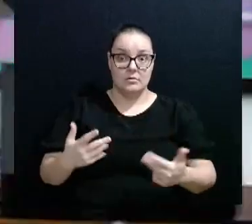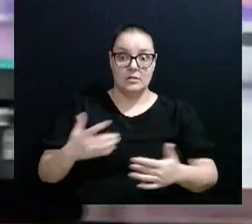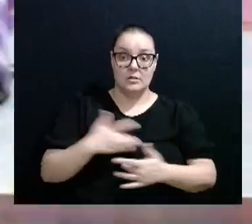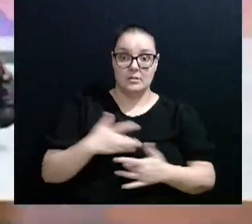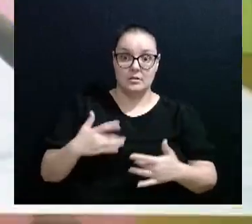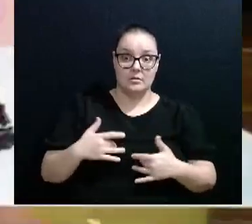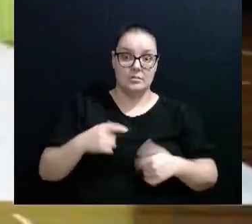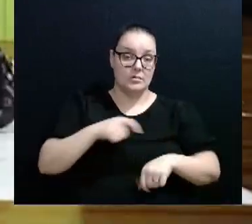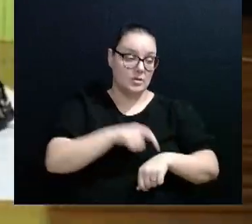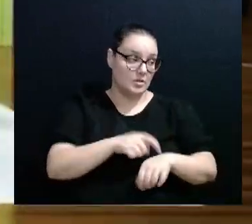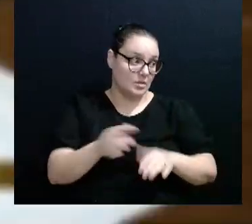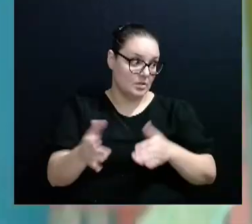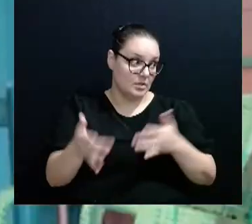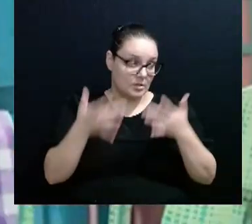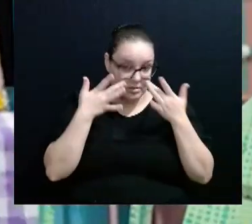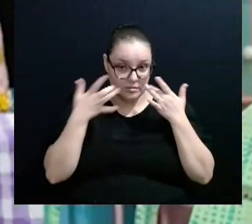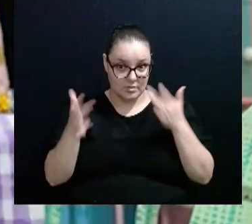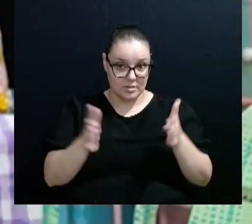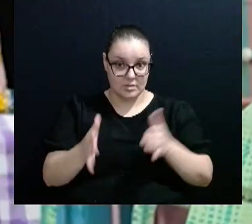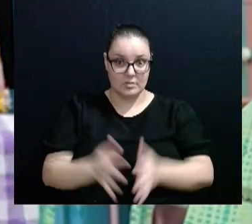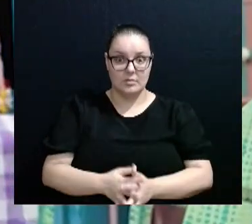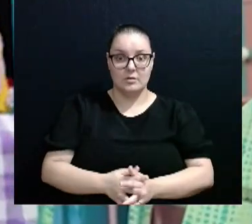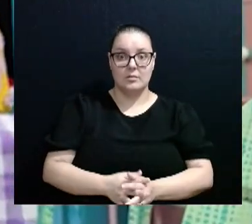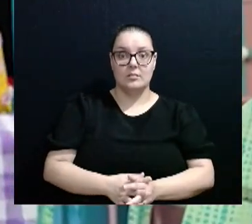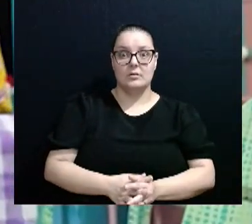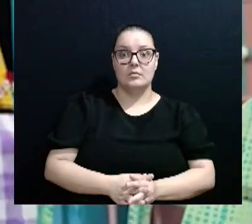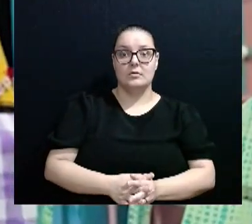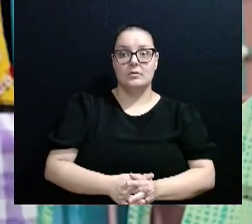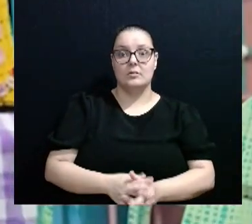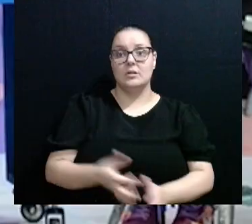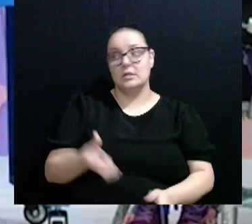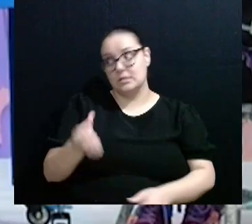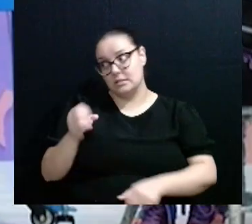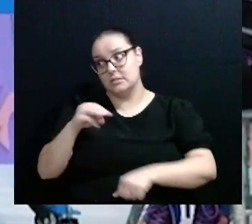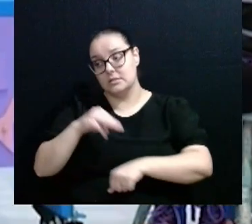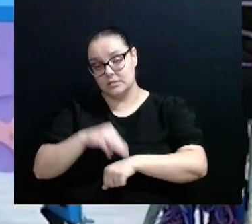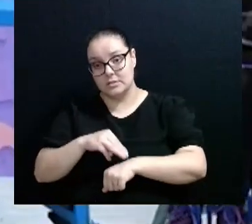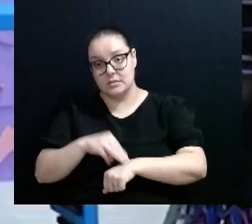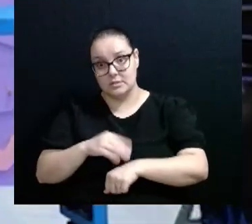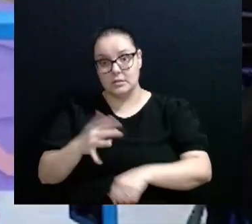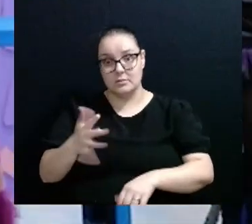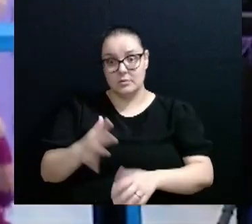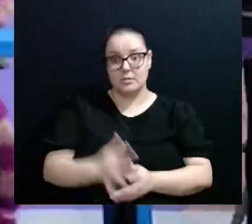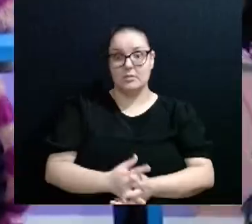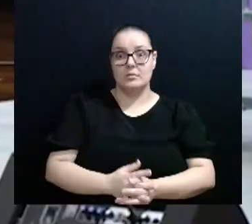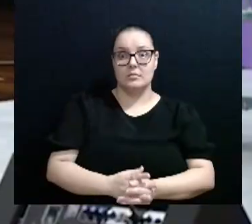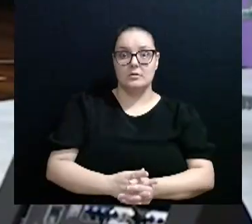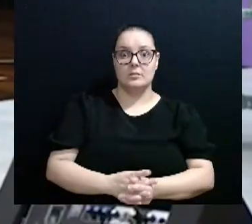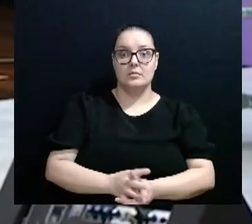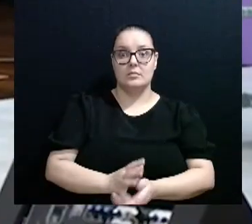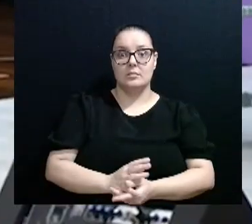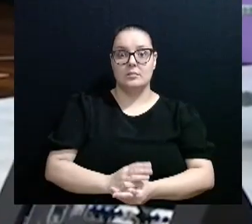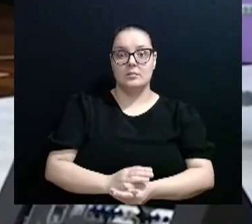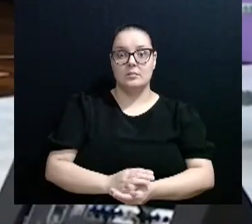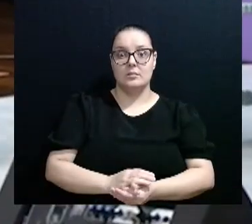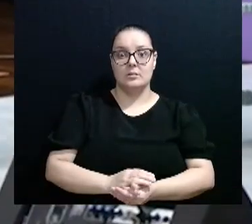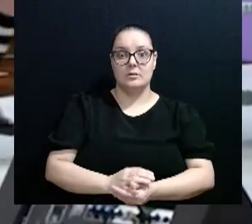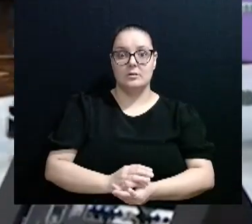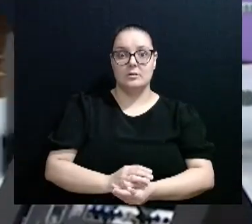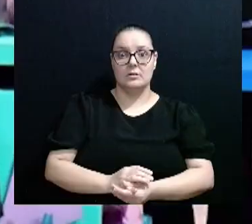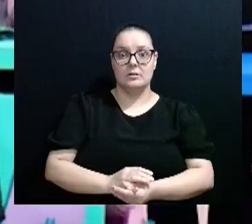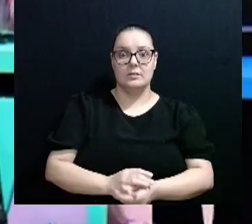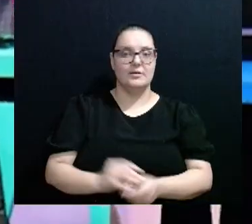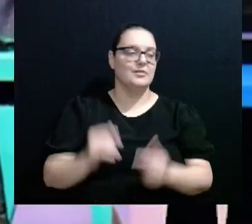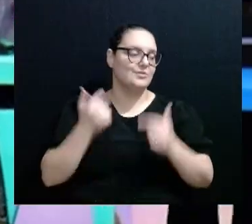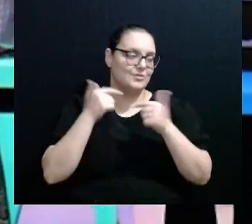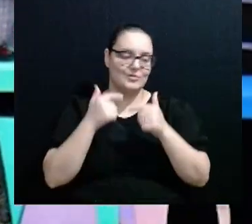Esse espetáculo ele tem aproximadamente 60 minutos e 60 minutos de muita graça, risada